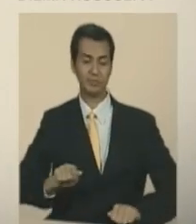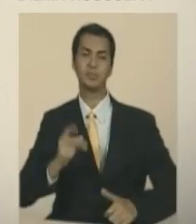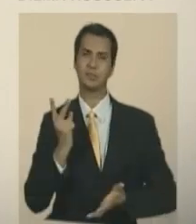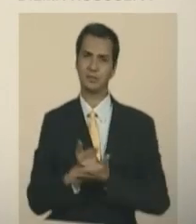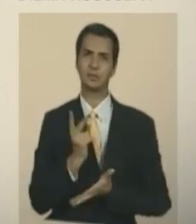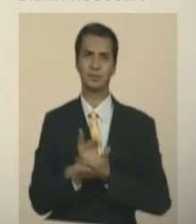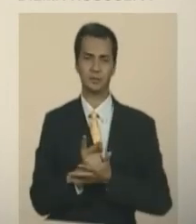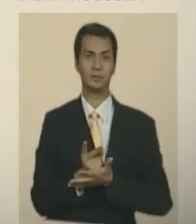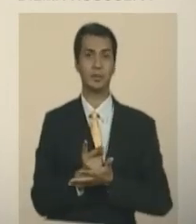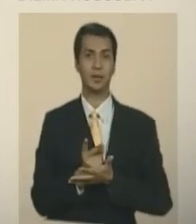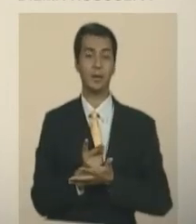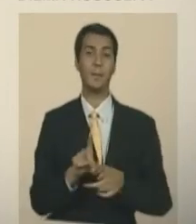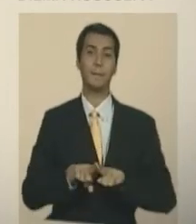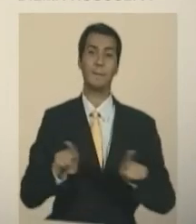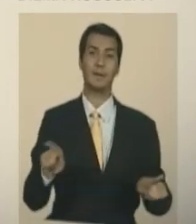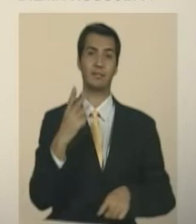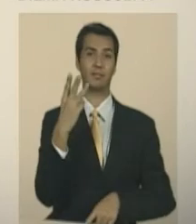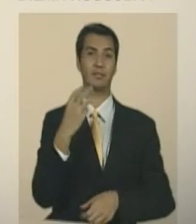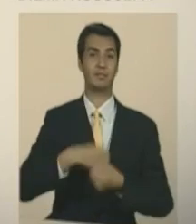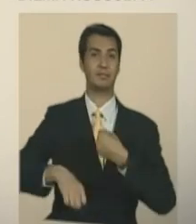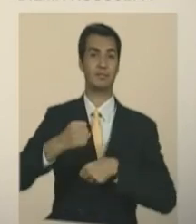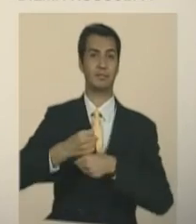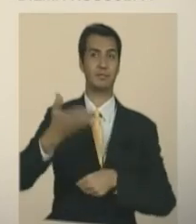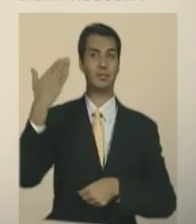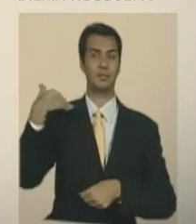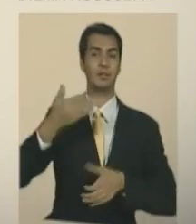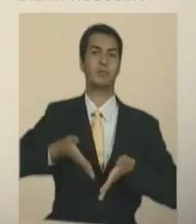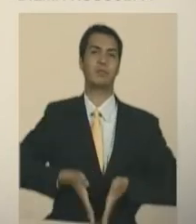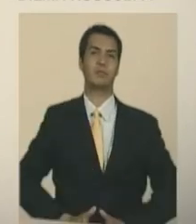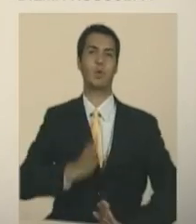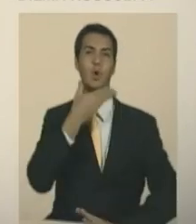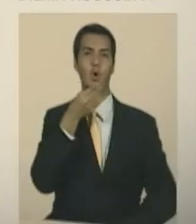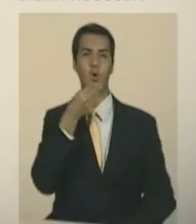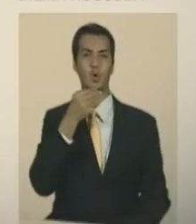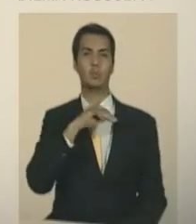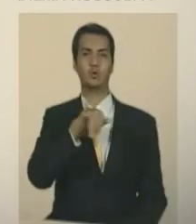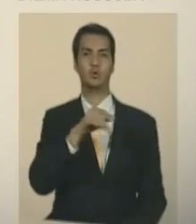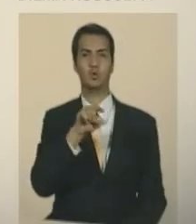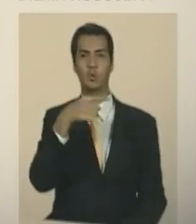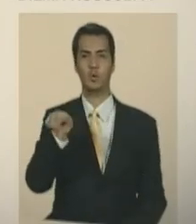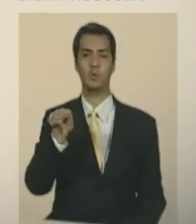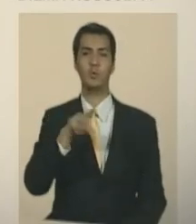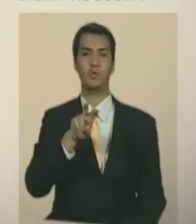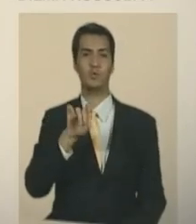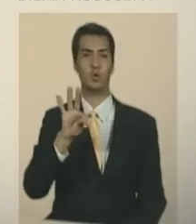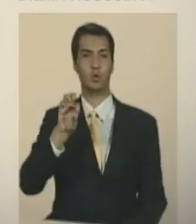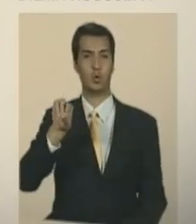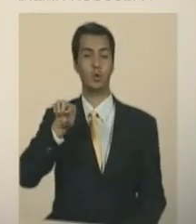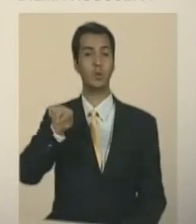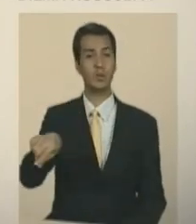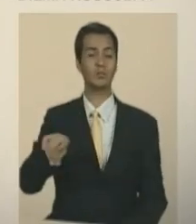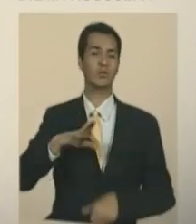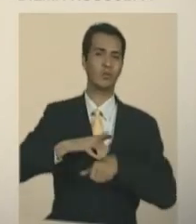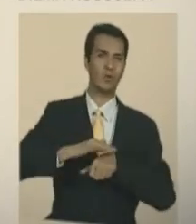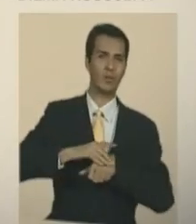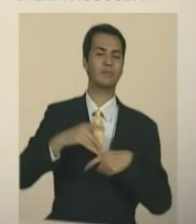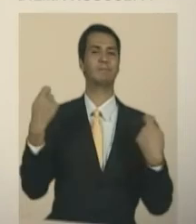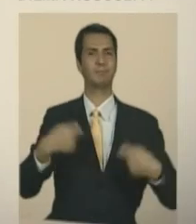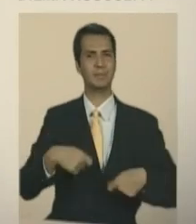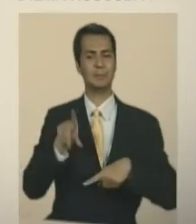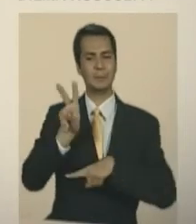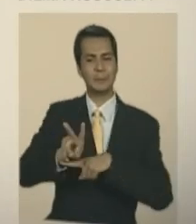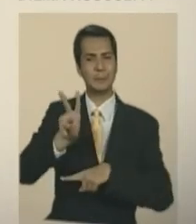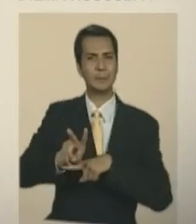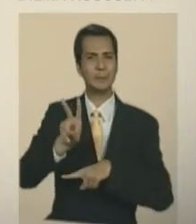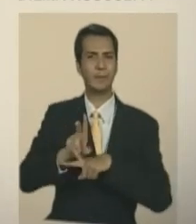junto com o marido só que há três anos eles tiveram João Vitor quem nasceu com problemas de saúde e assim precisava de mais